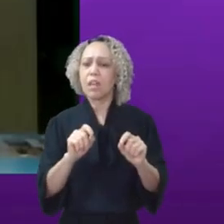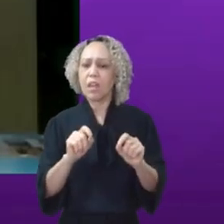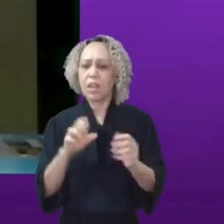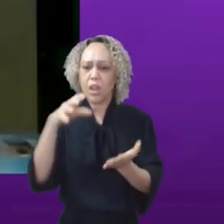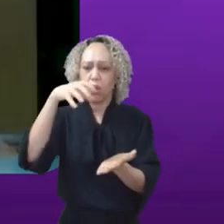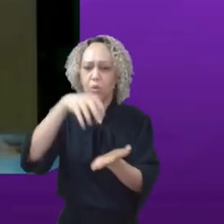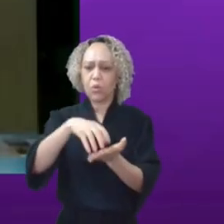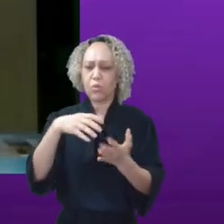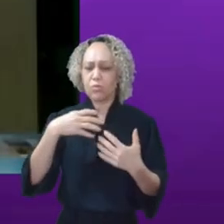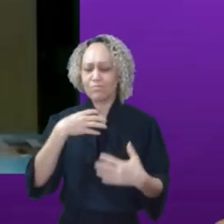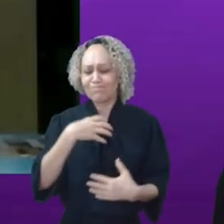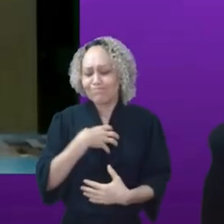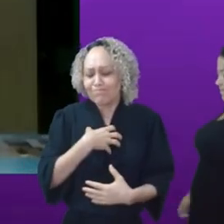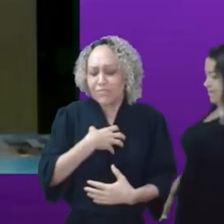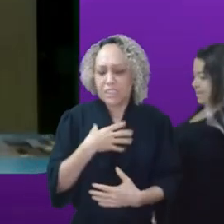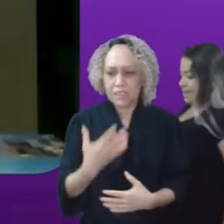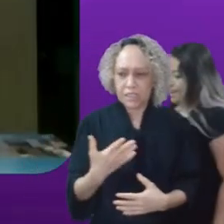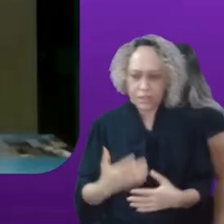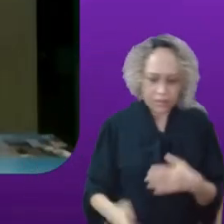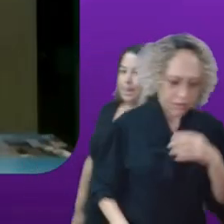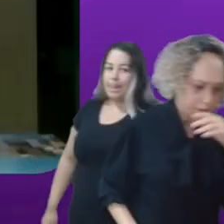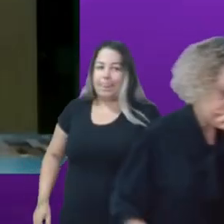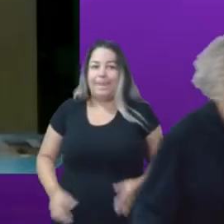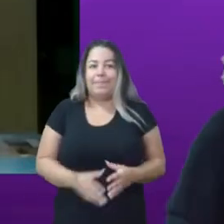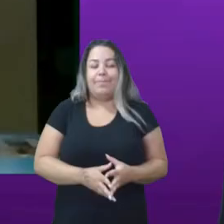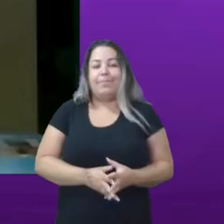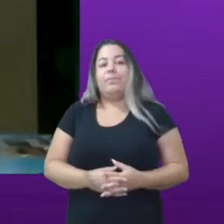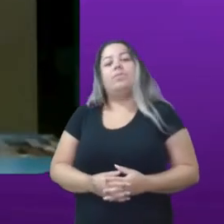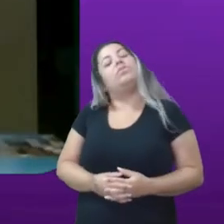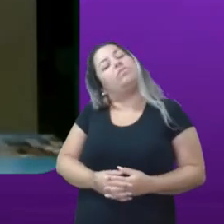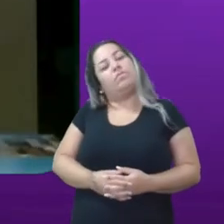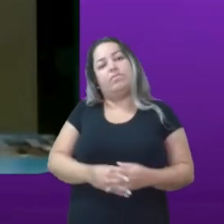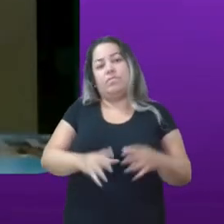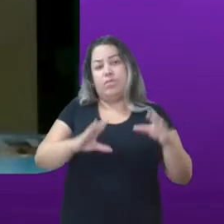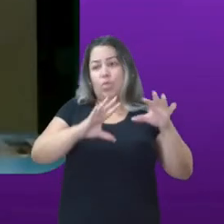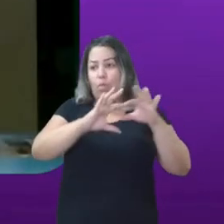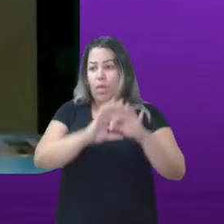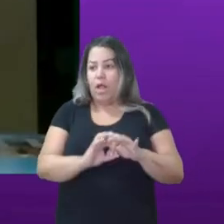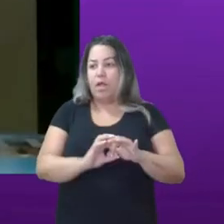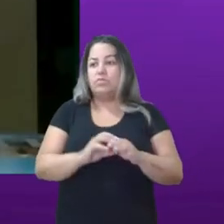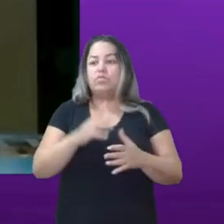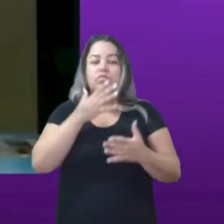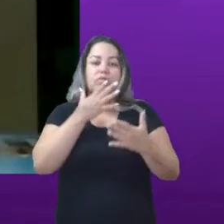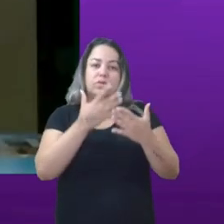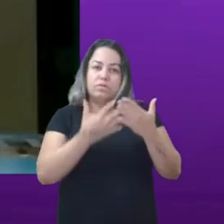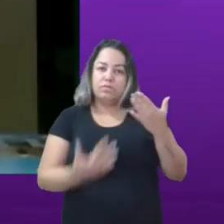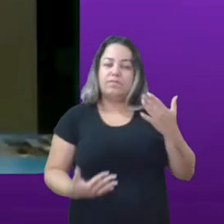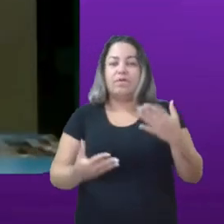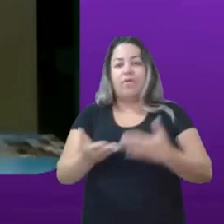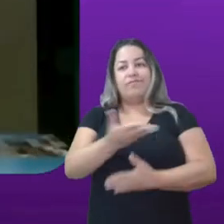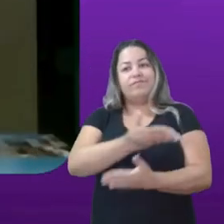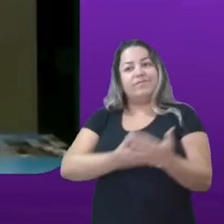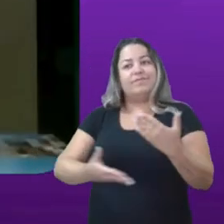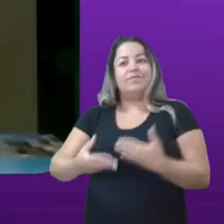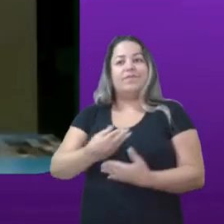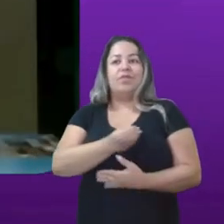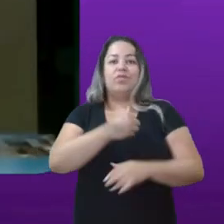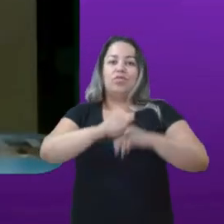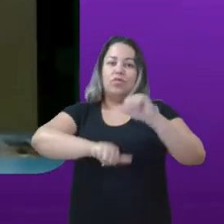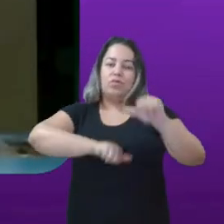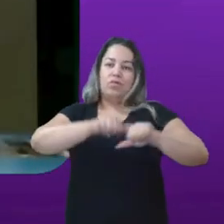núcleo afetivo que, por convivência ou por laços consanguíneos, convivem,